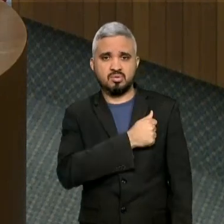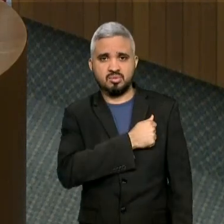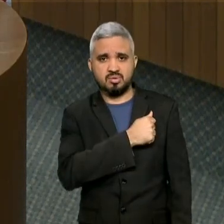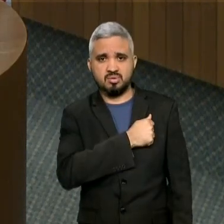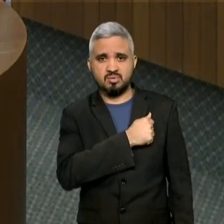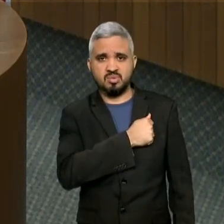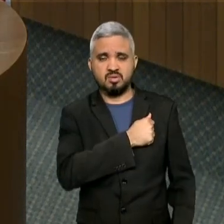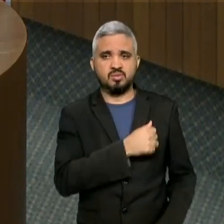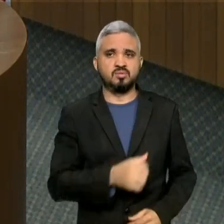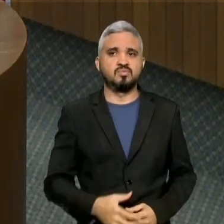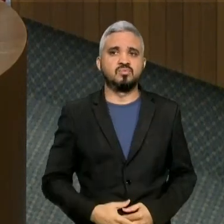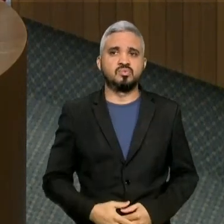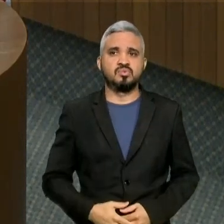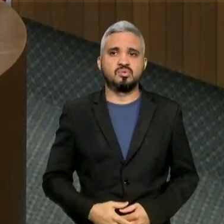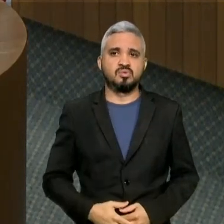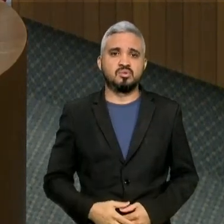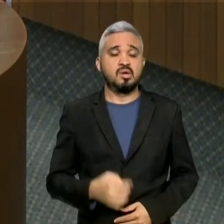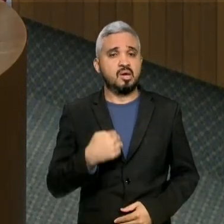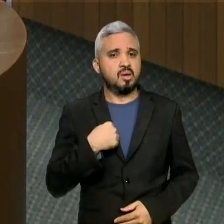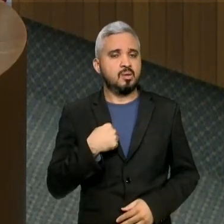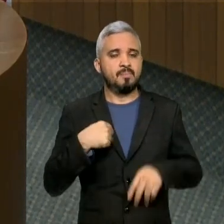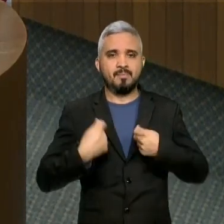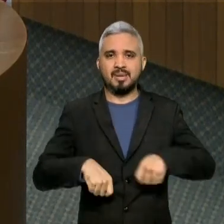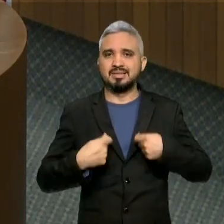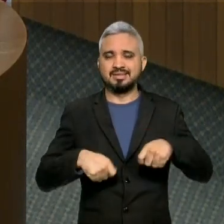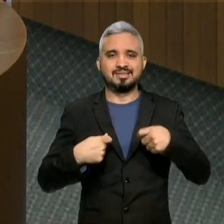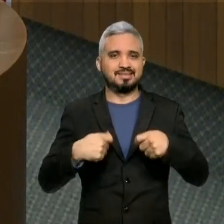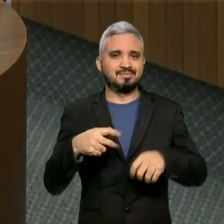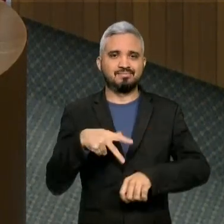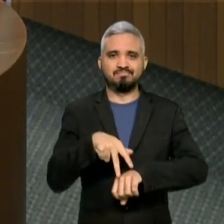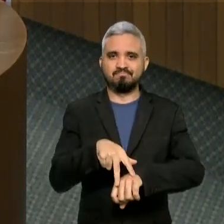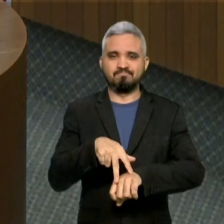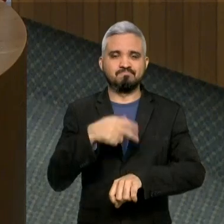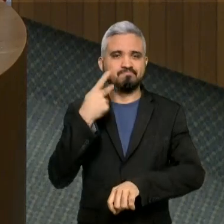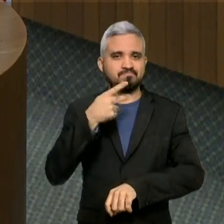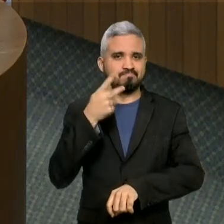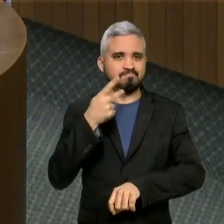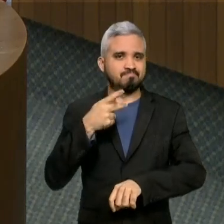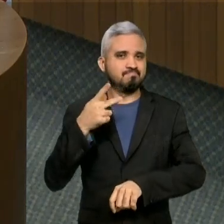falar e seguir a orientação do doutor Fernando Sarney, serei o mais breve possível.